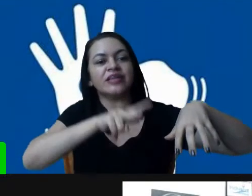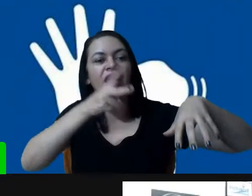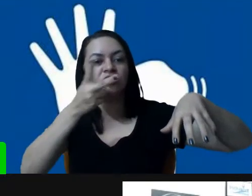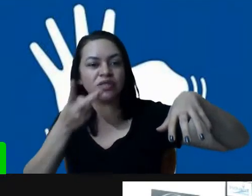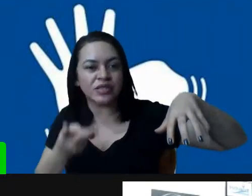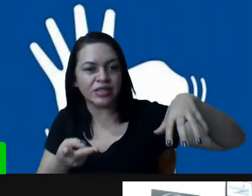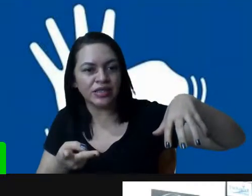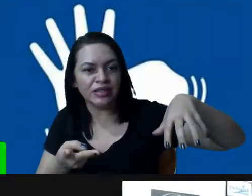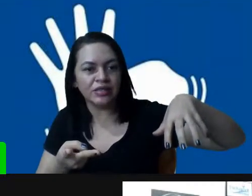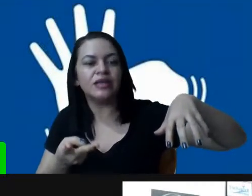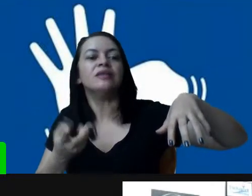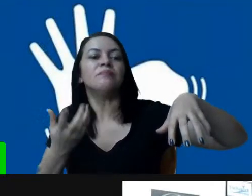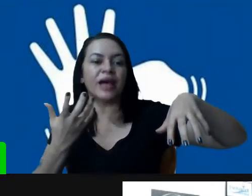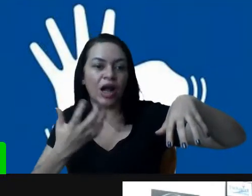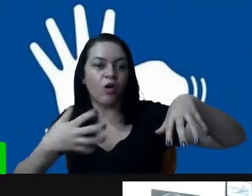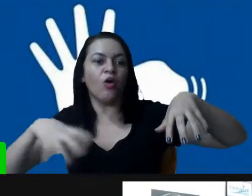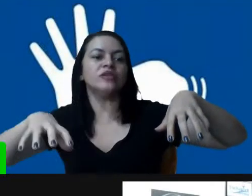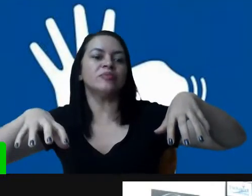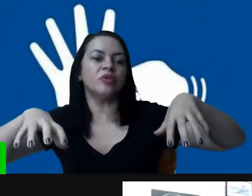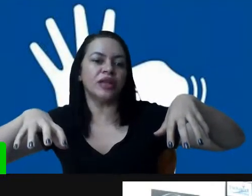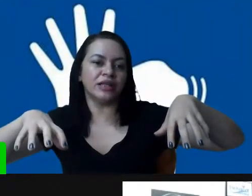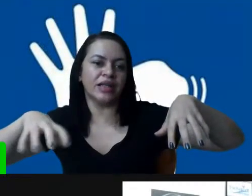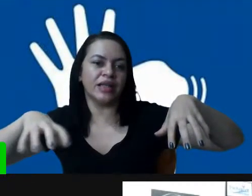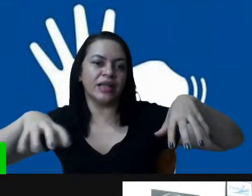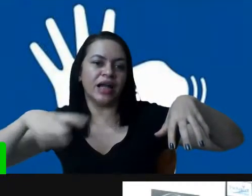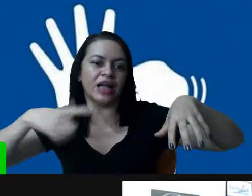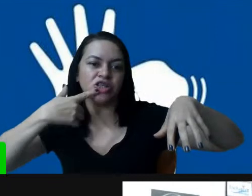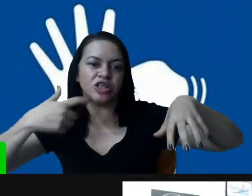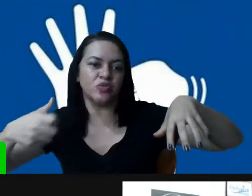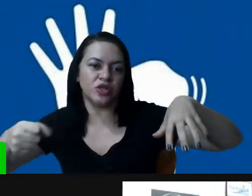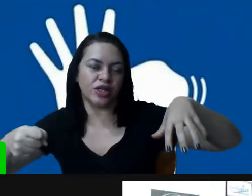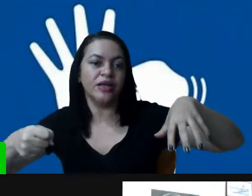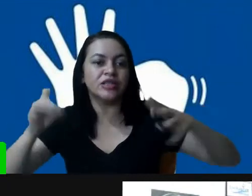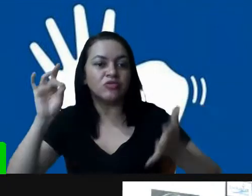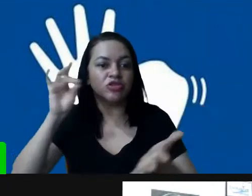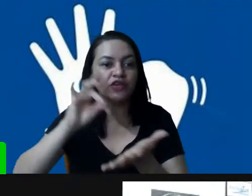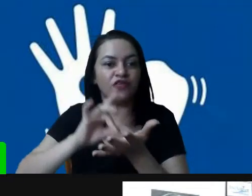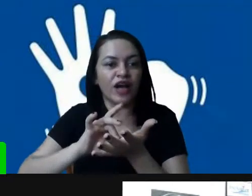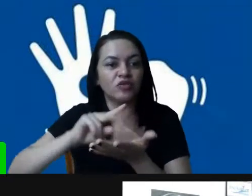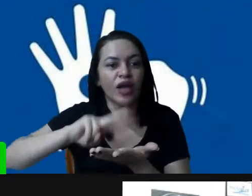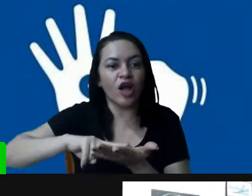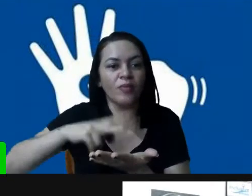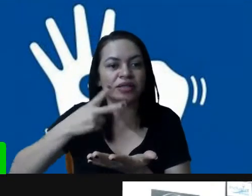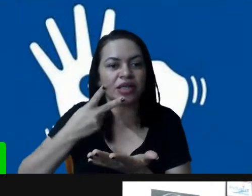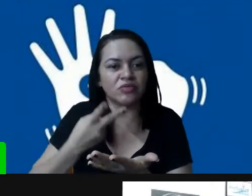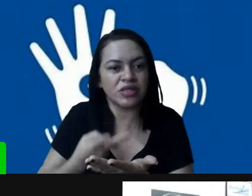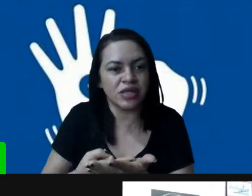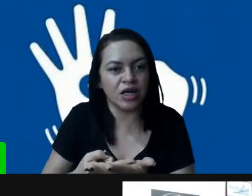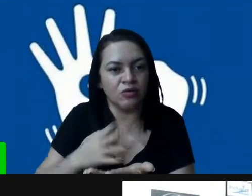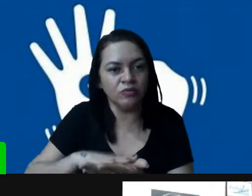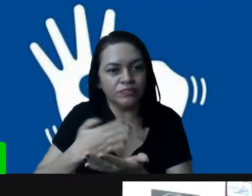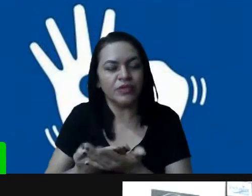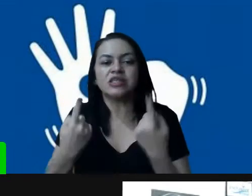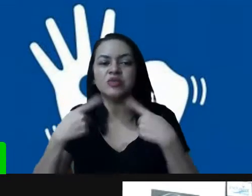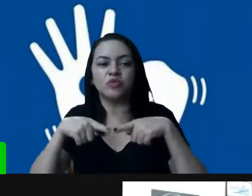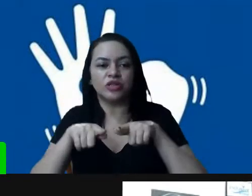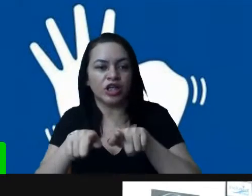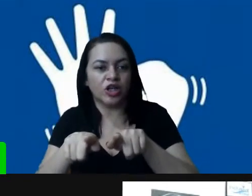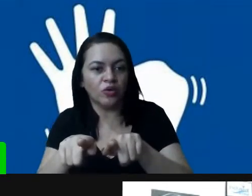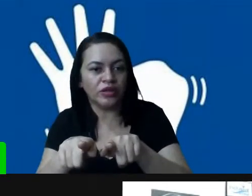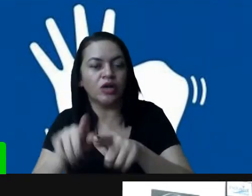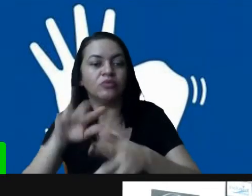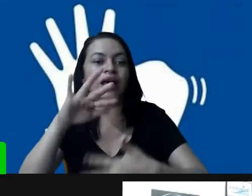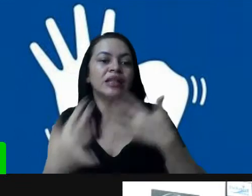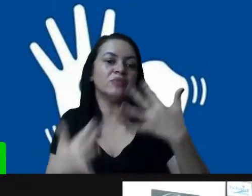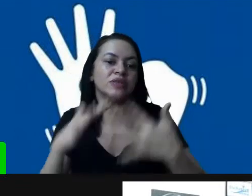vai traduzir para outra modalidade linguística. Então, de fato, é uma tradução simultânea